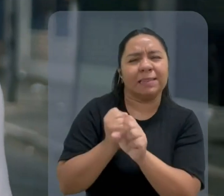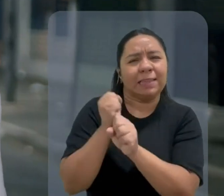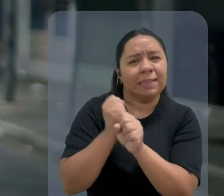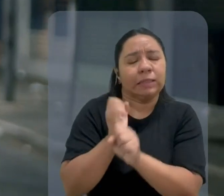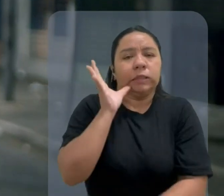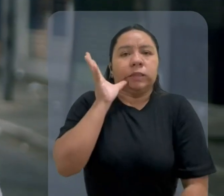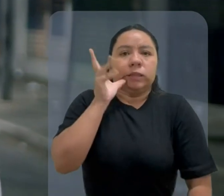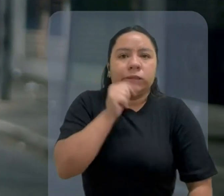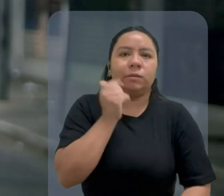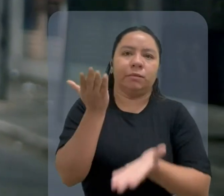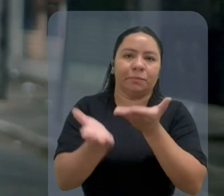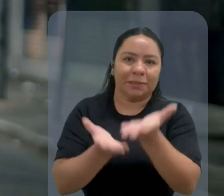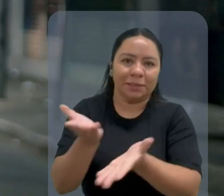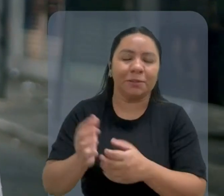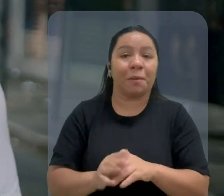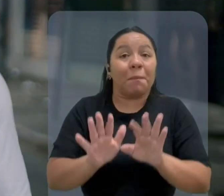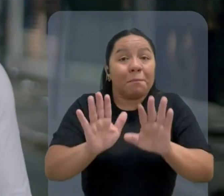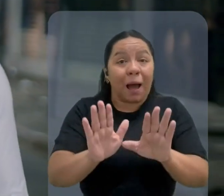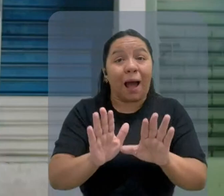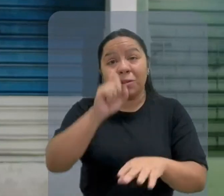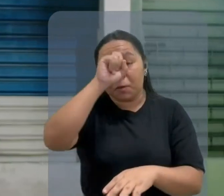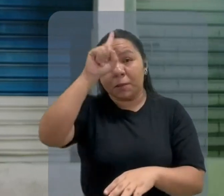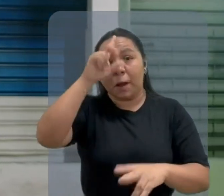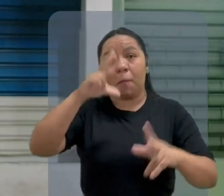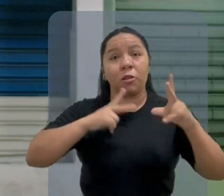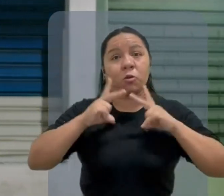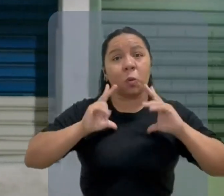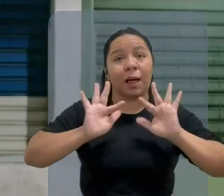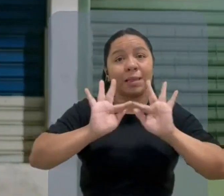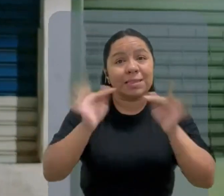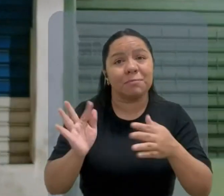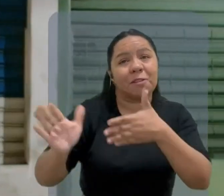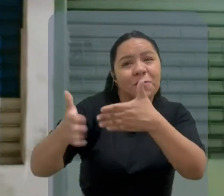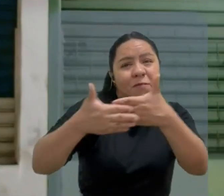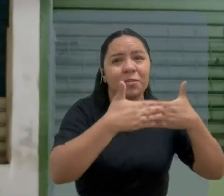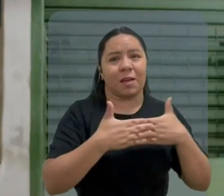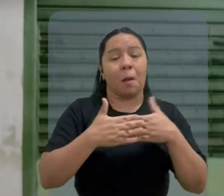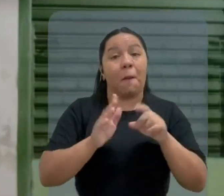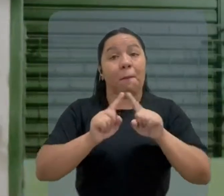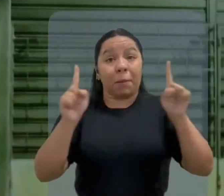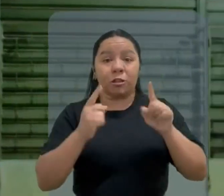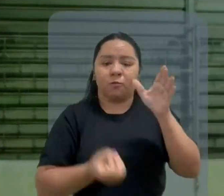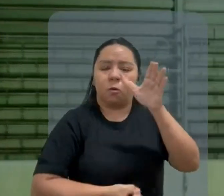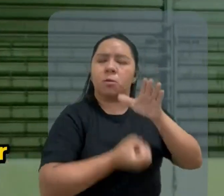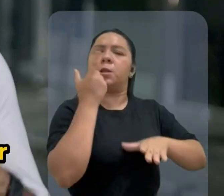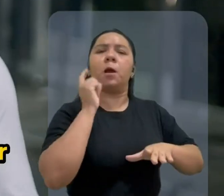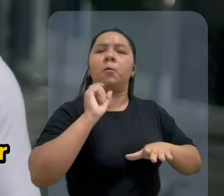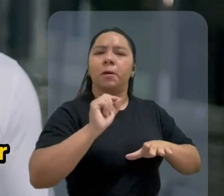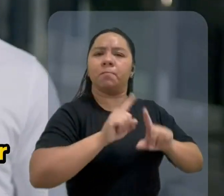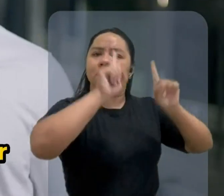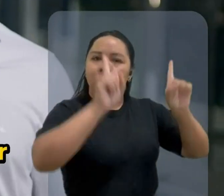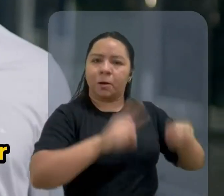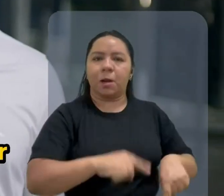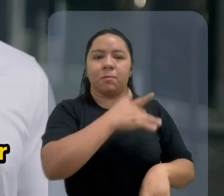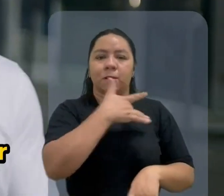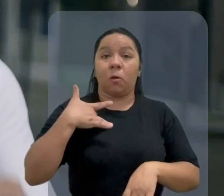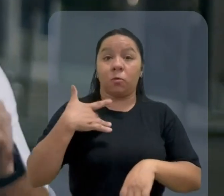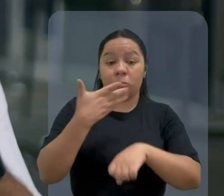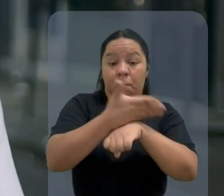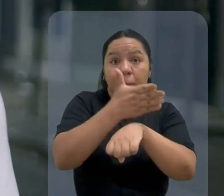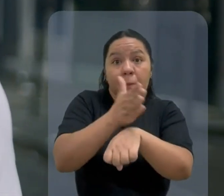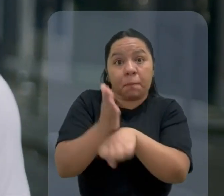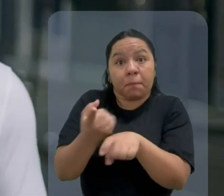esperam meses, às vezes até anos, para serem atendidos. Enquanto isso, as clínicas populares ficam fechadas à noite e na madrugada. Na minha gestão, eu vou